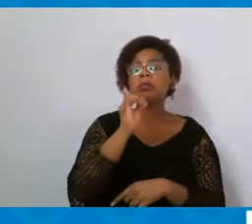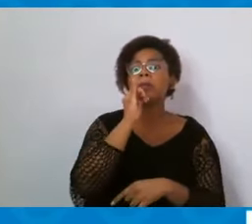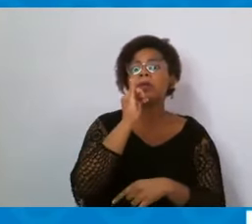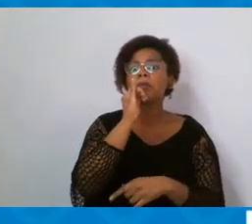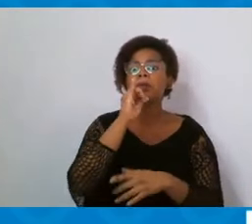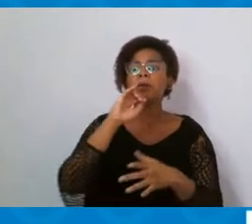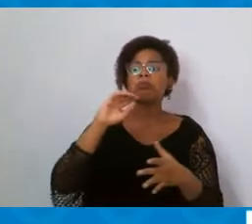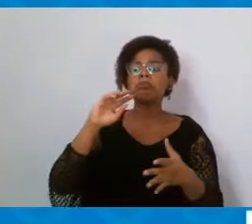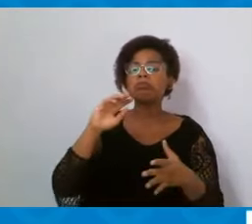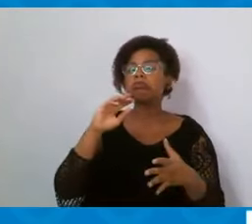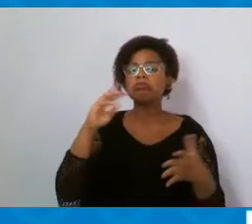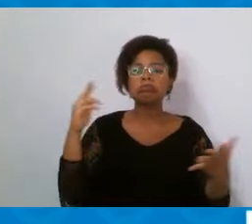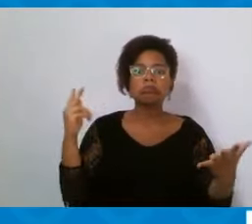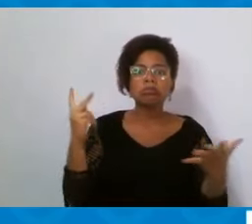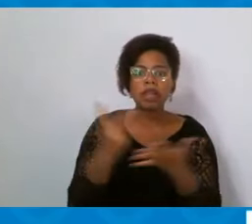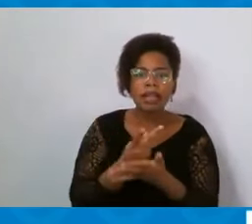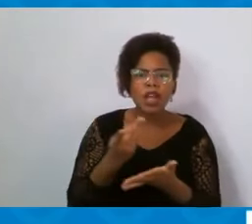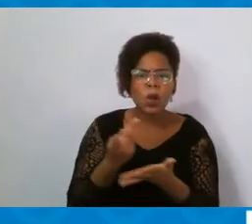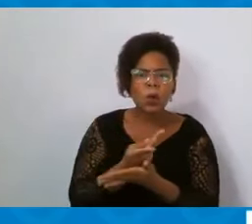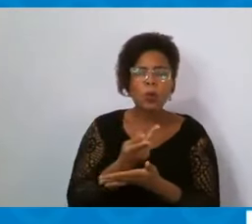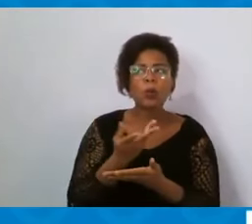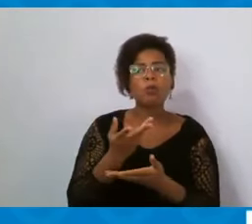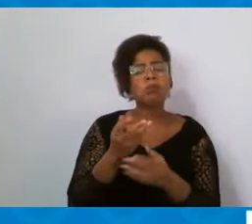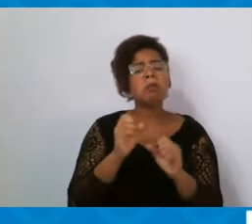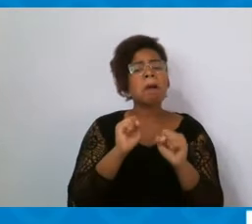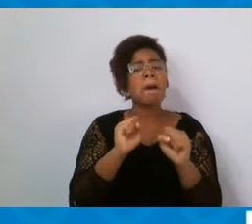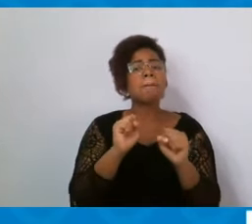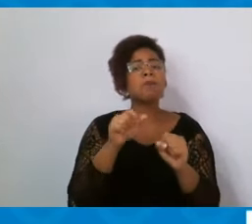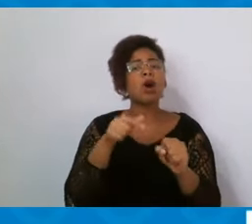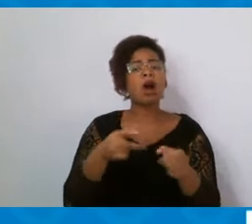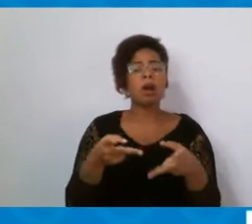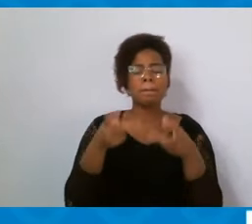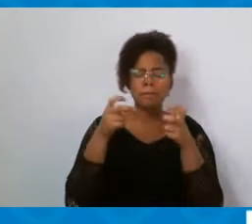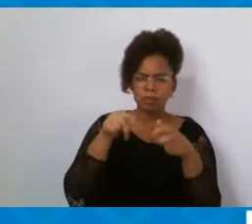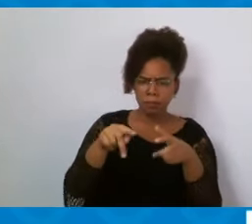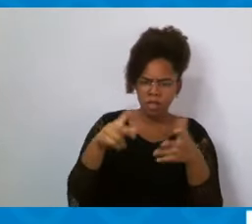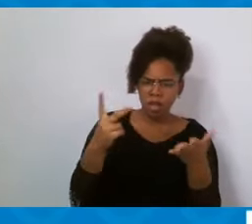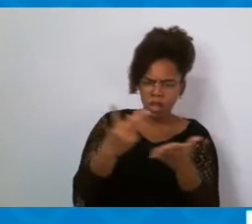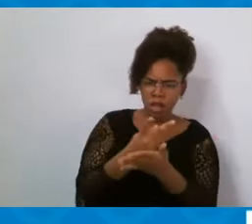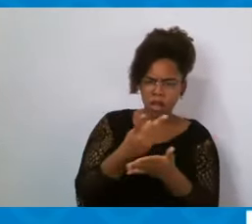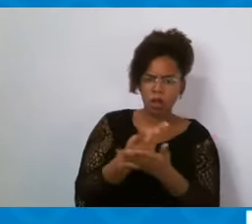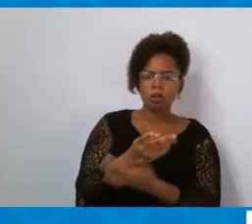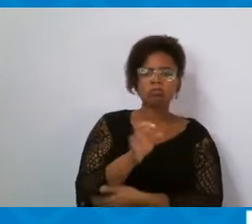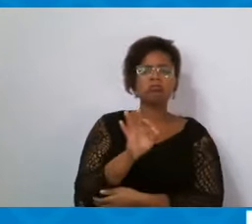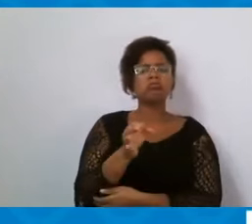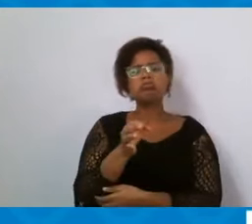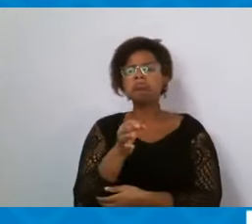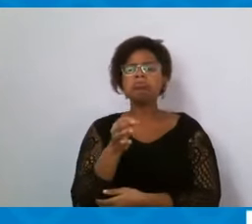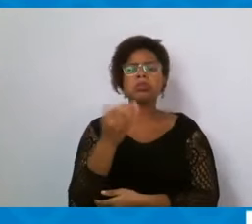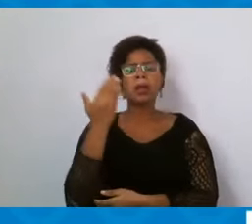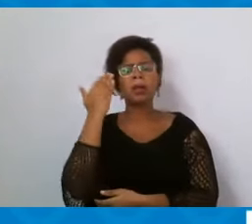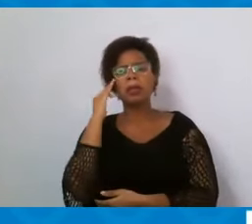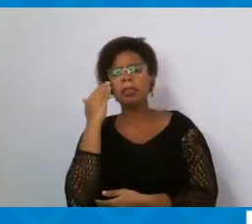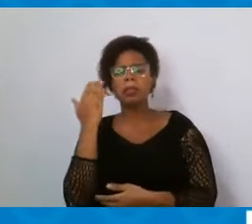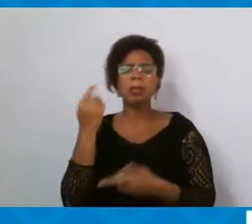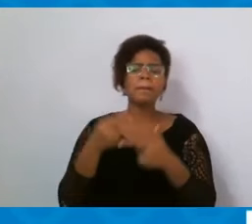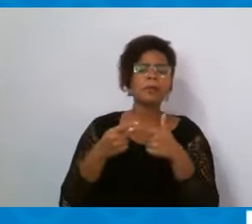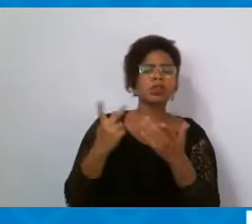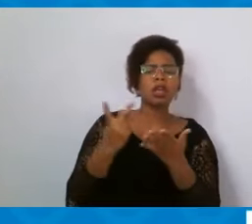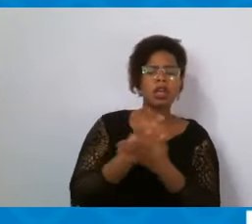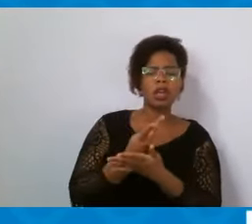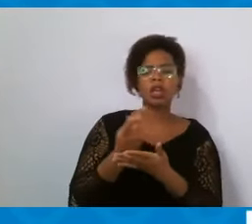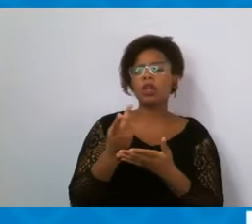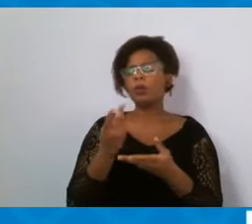como algo a ser investigado, porque a história da ciência está repleta exatamente